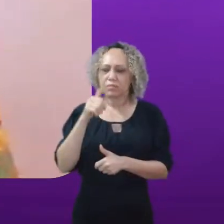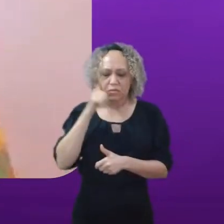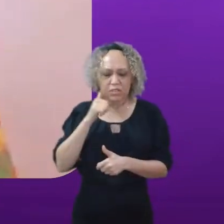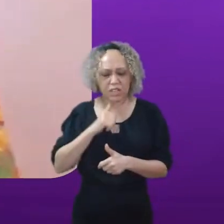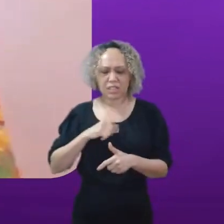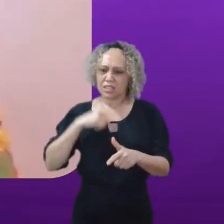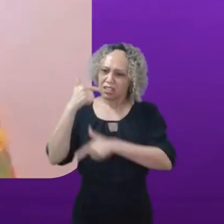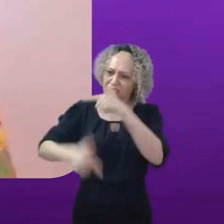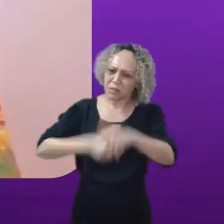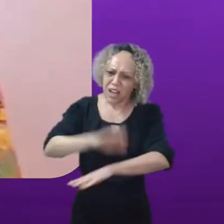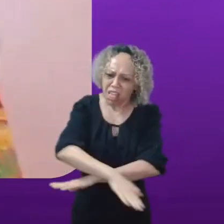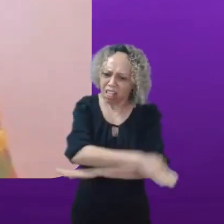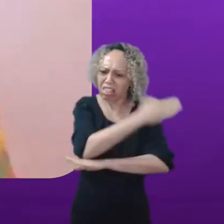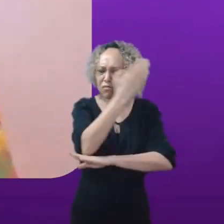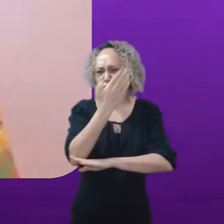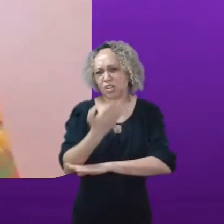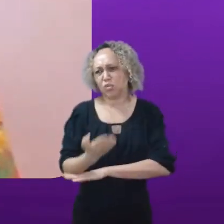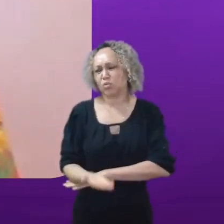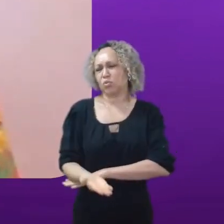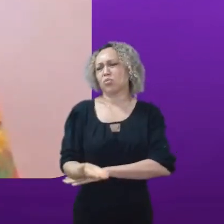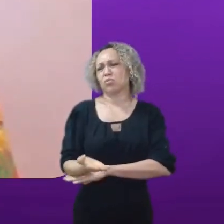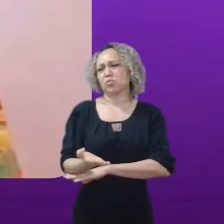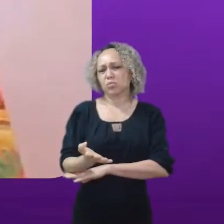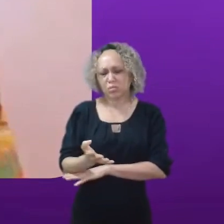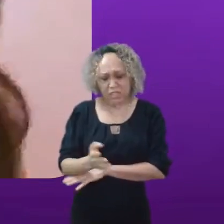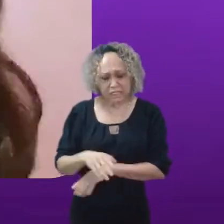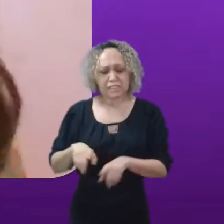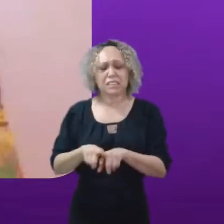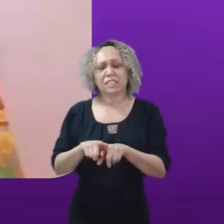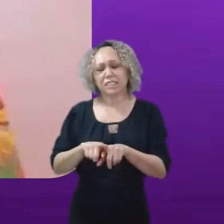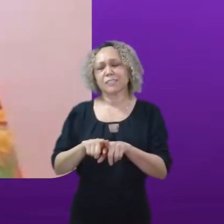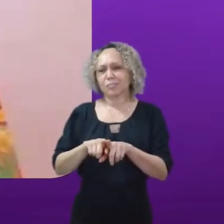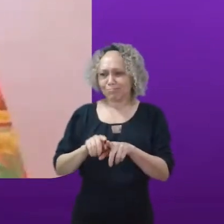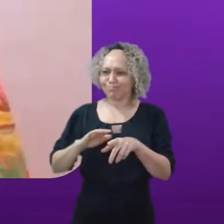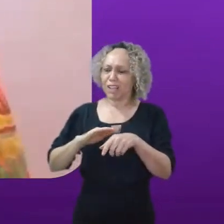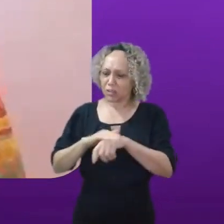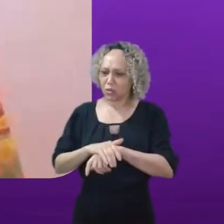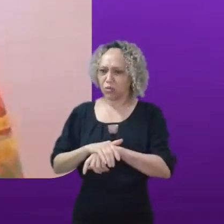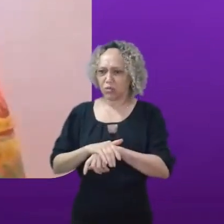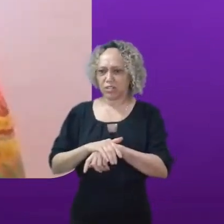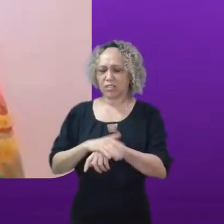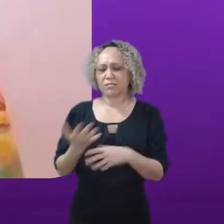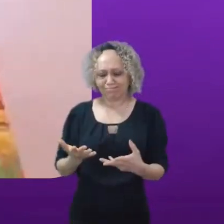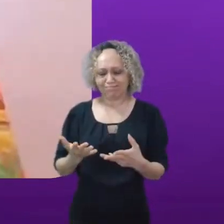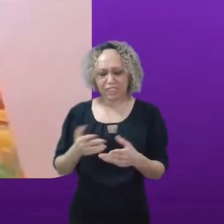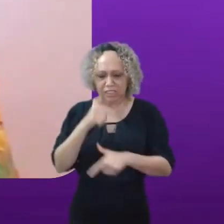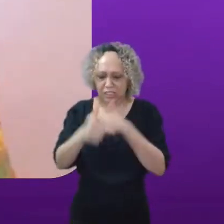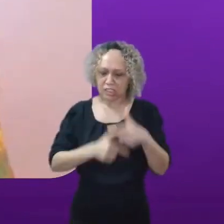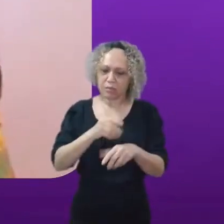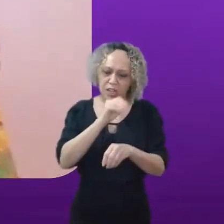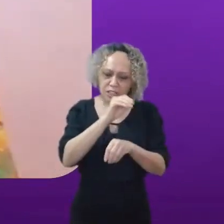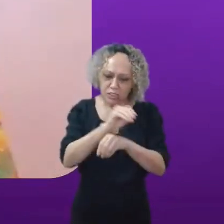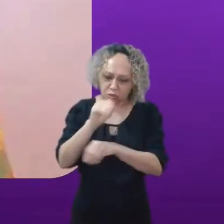triplas jornadas de trabalho, porque também ainda carregam o peso do trabalho do cuidado, desse trabalho que sustenta a vida